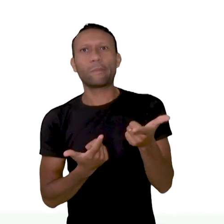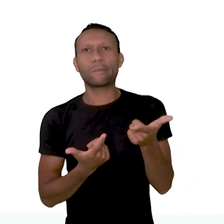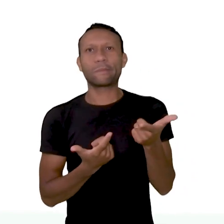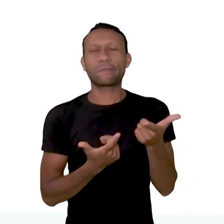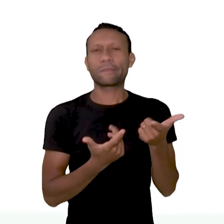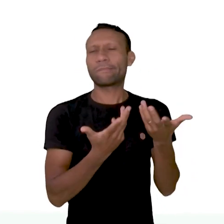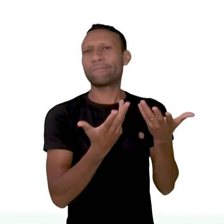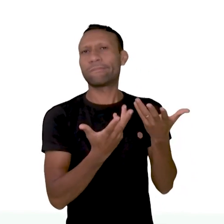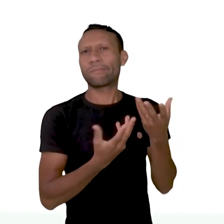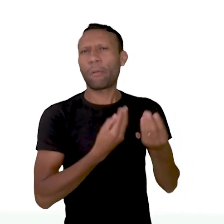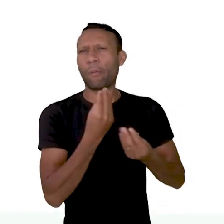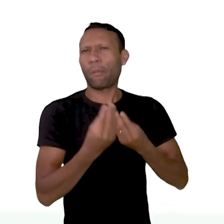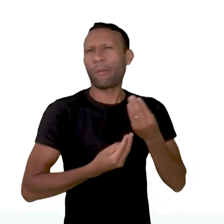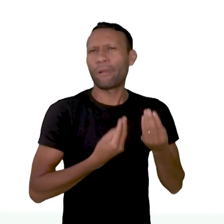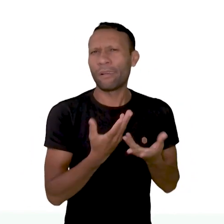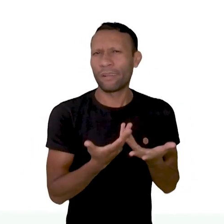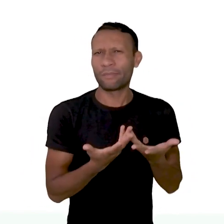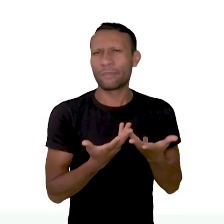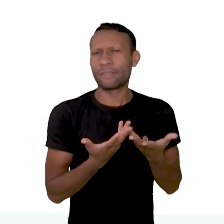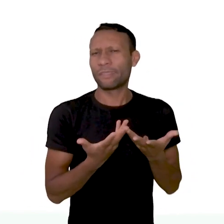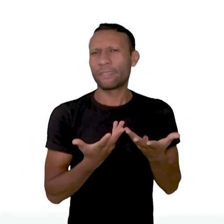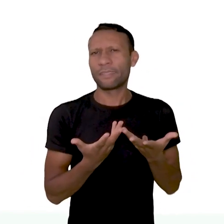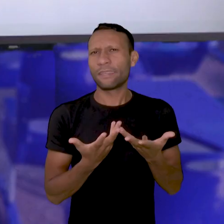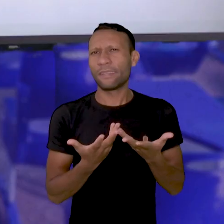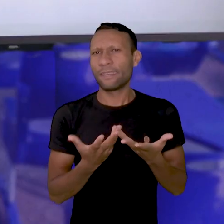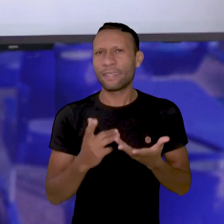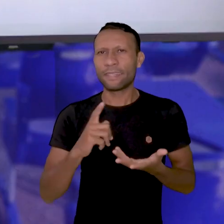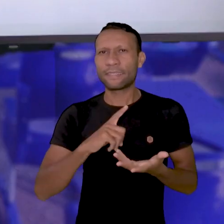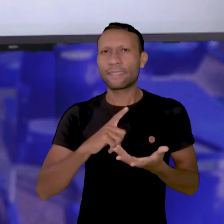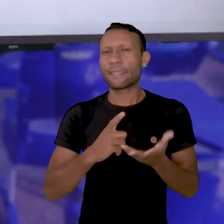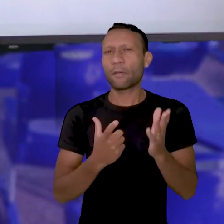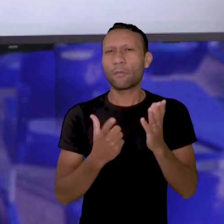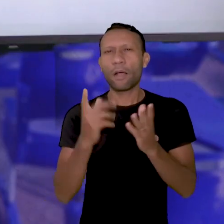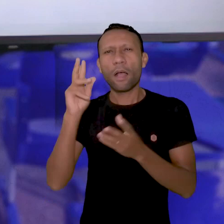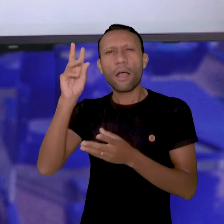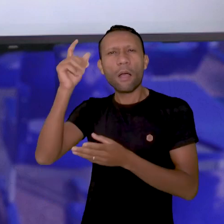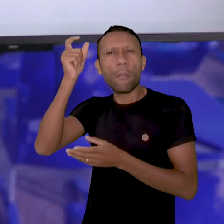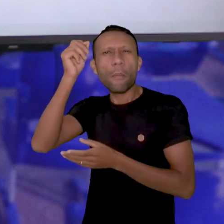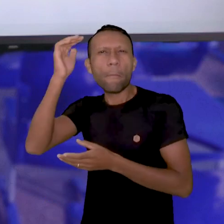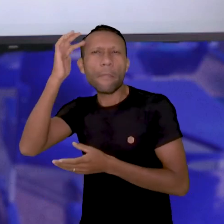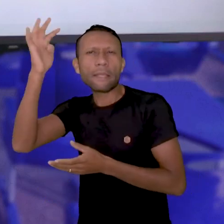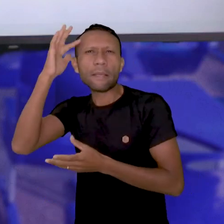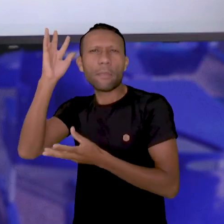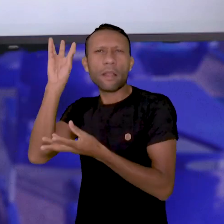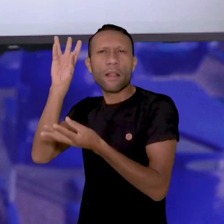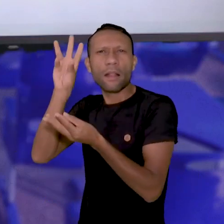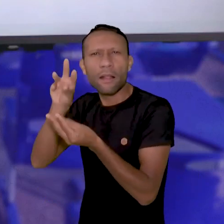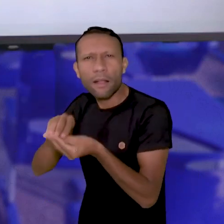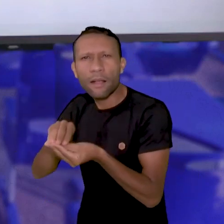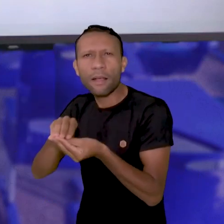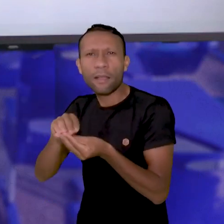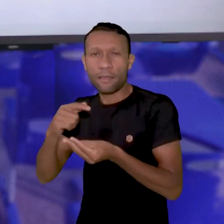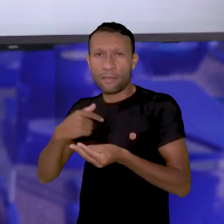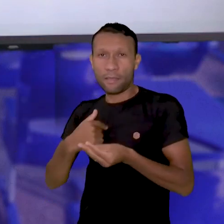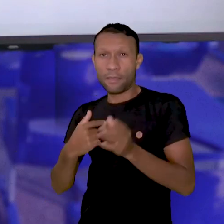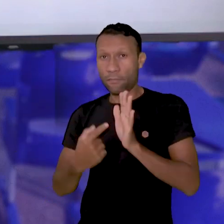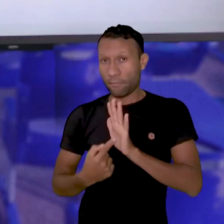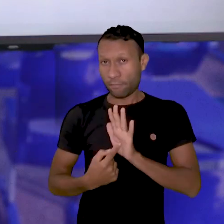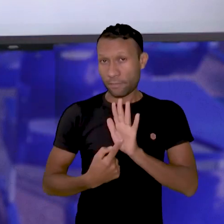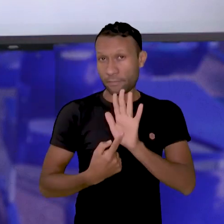pode ser contestada. Ou seja, quando eu vou fazer uma questão de raciocínio lógico, eu vou apresentar, tá